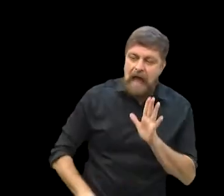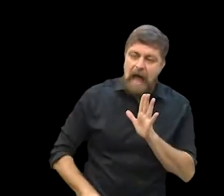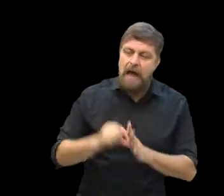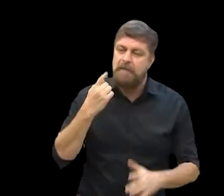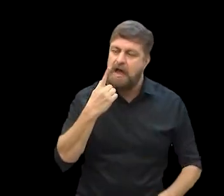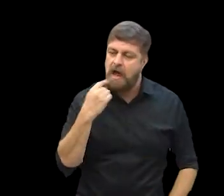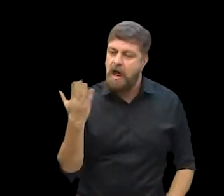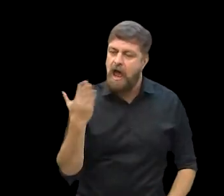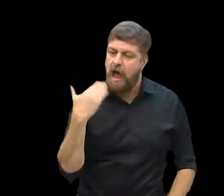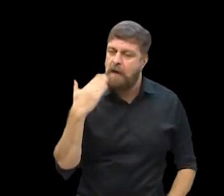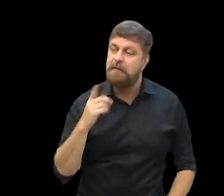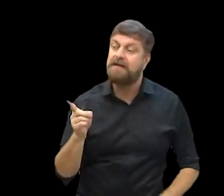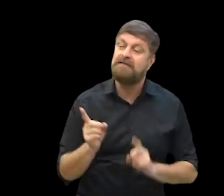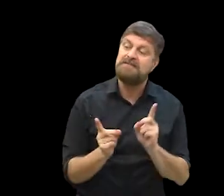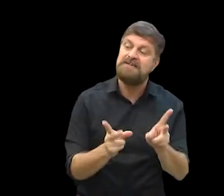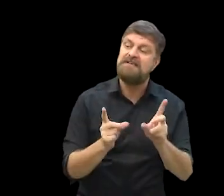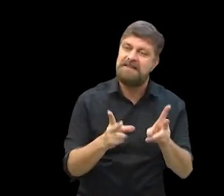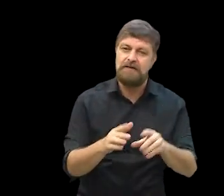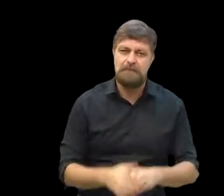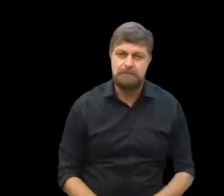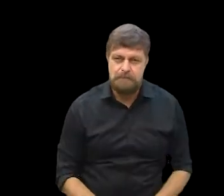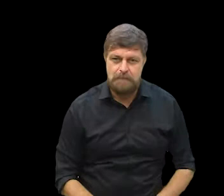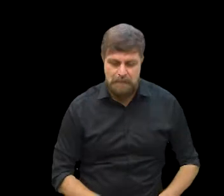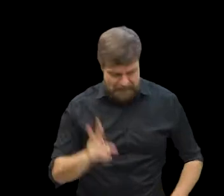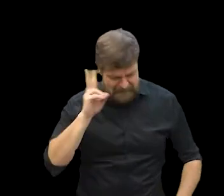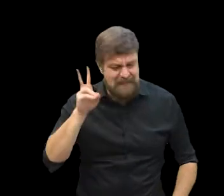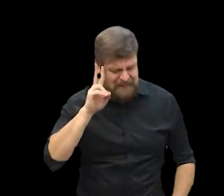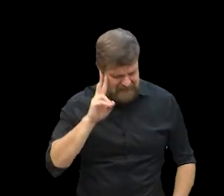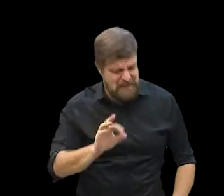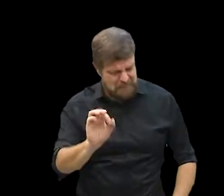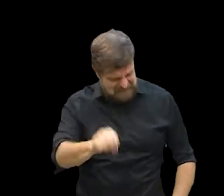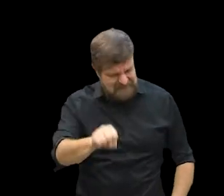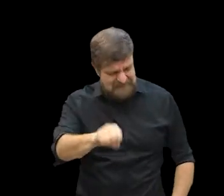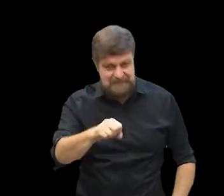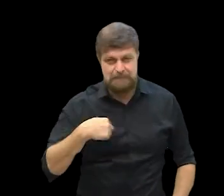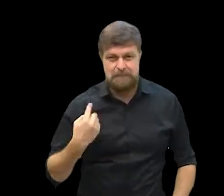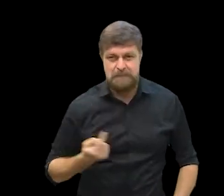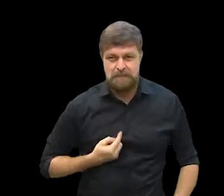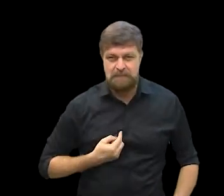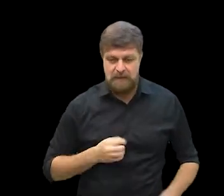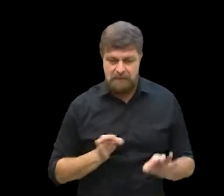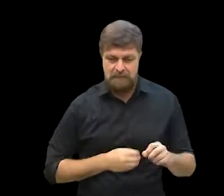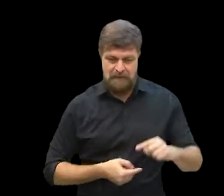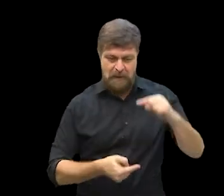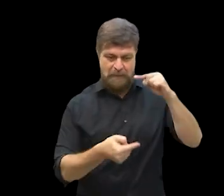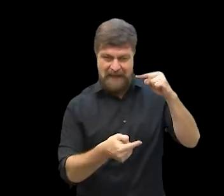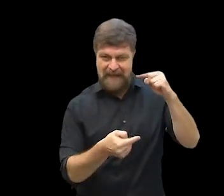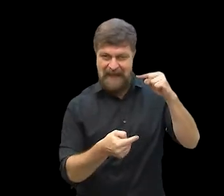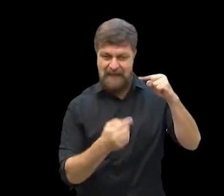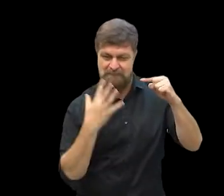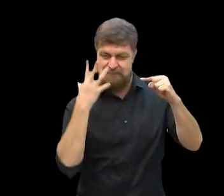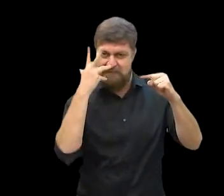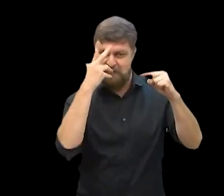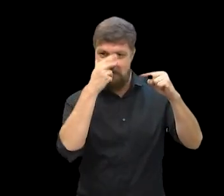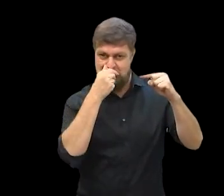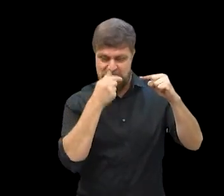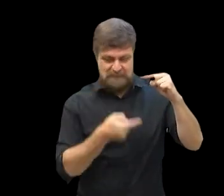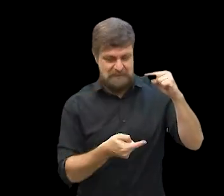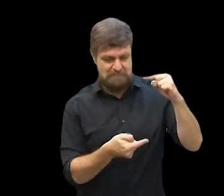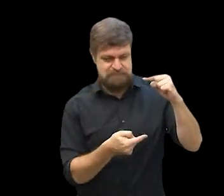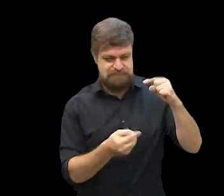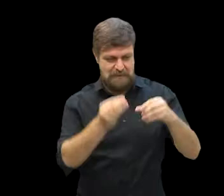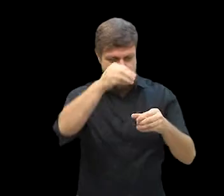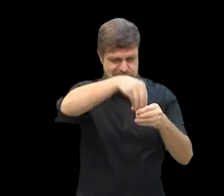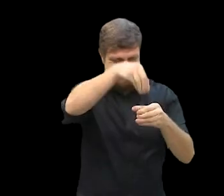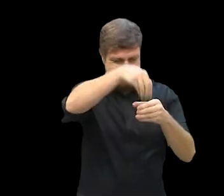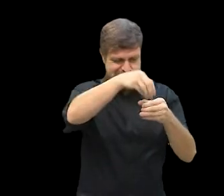primeira pimenta que vocês venderam? Lógico que eu lembro. A gente fazia umas garrafas decorativas, menina. Eu colocava umas